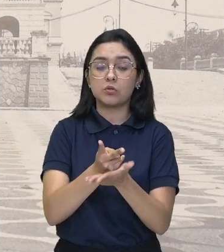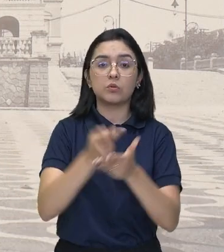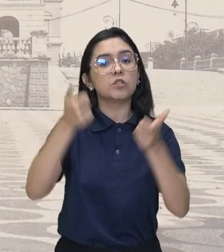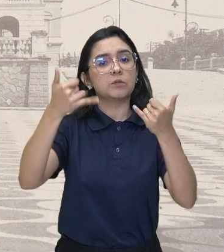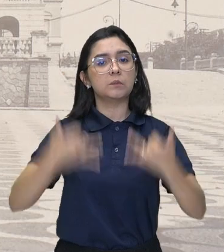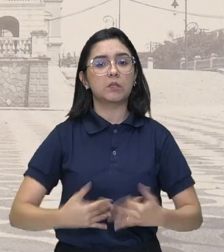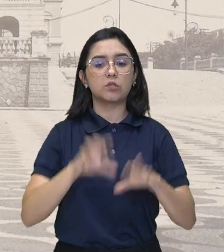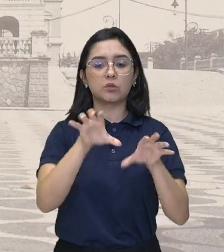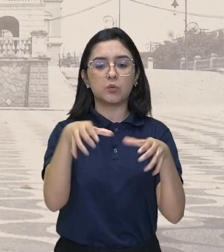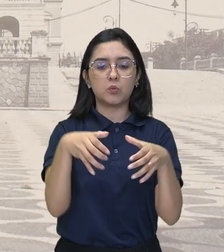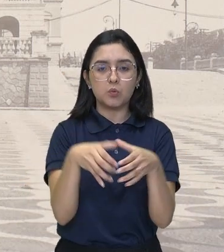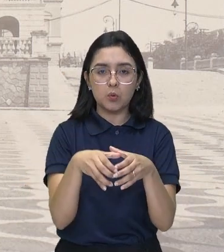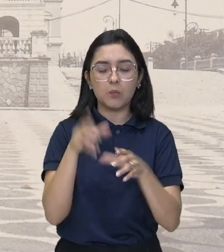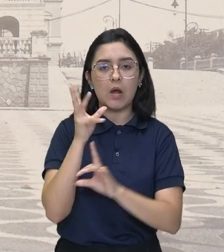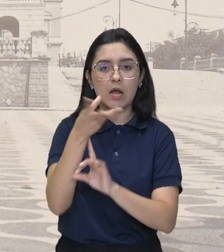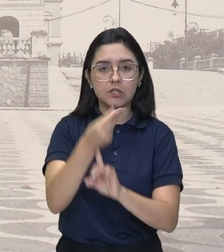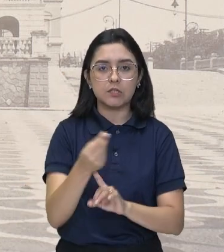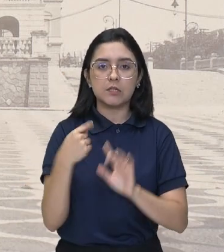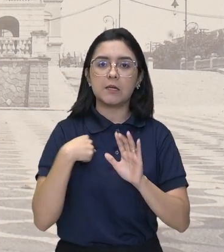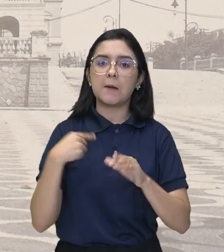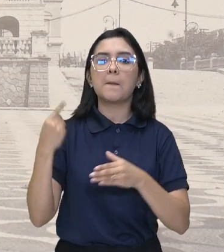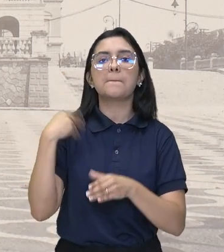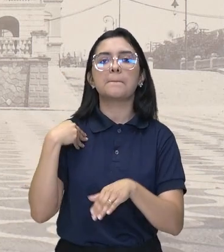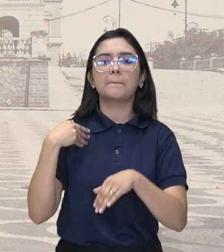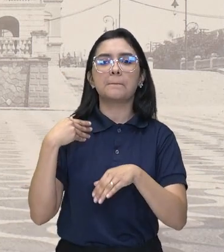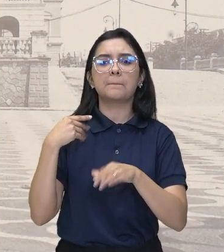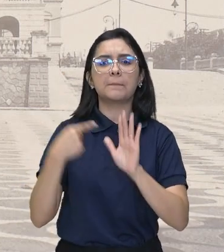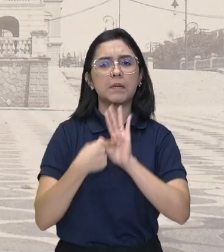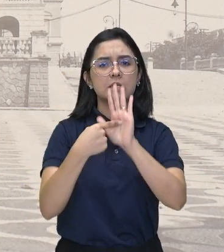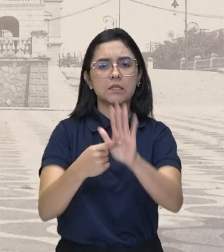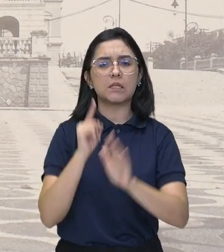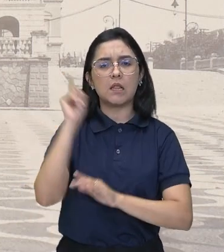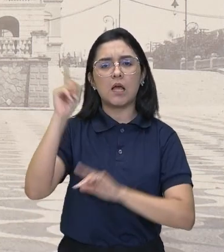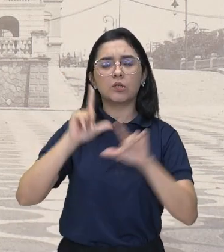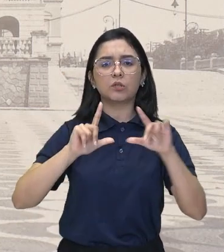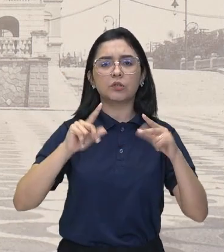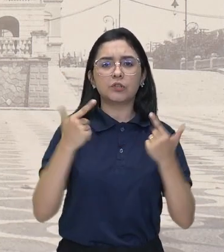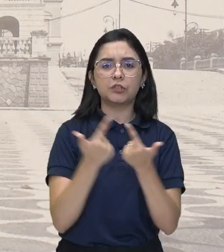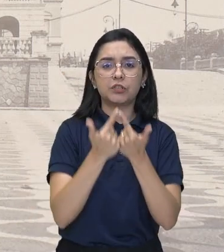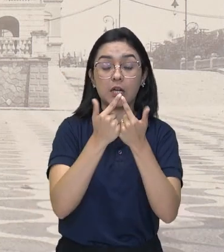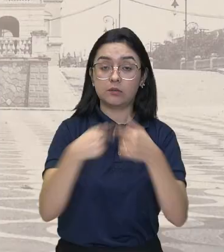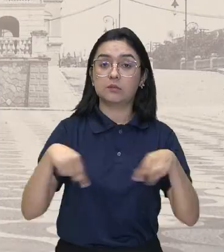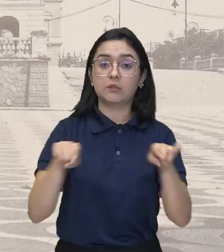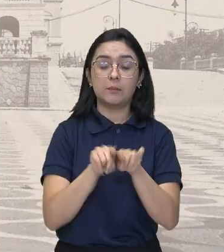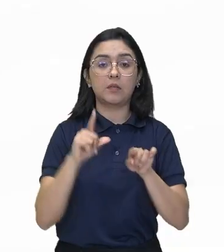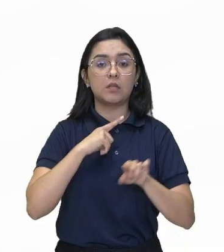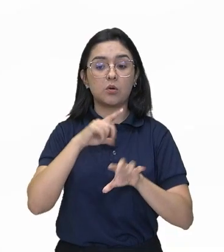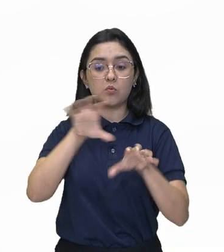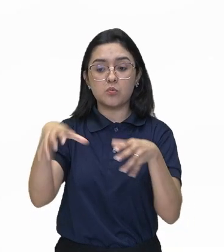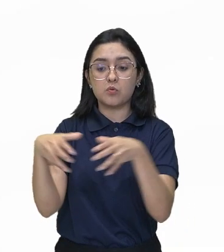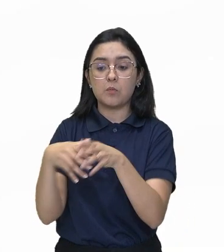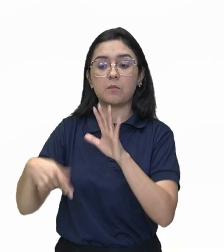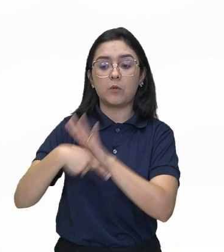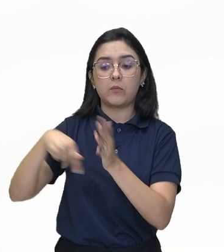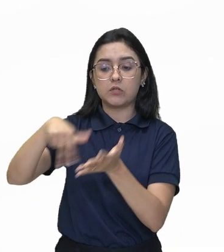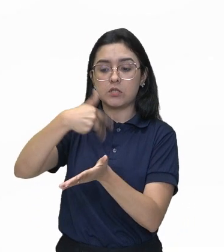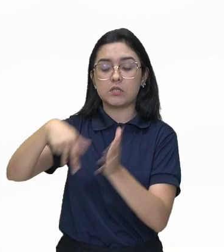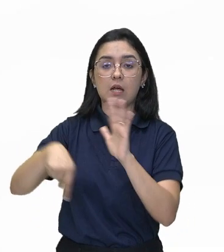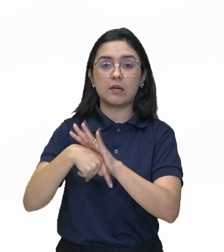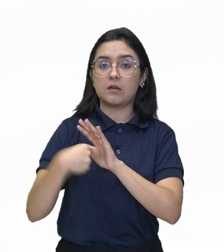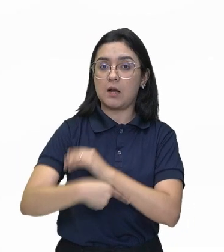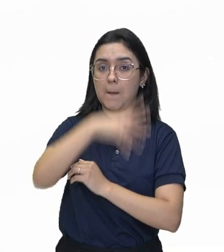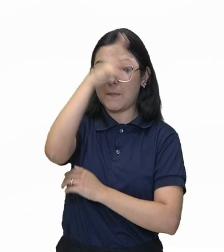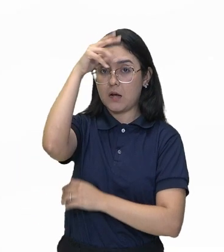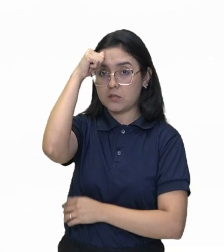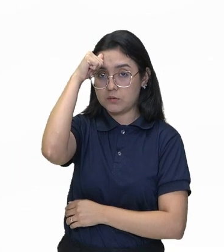né, que faz parte das apresentações do Teatro Amazonas, nós temos o corpo de dança do Amazonas. Então,